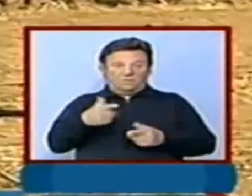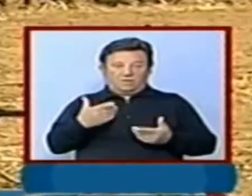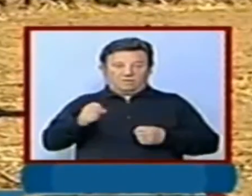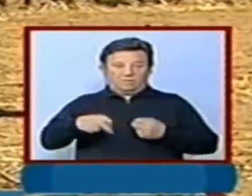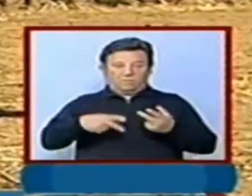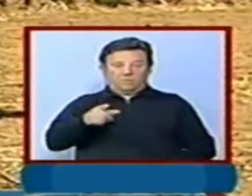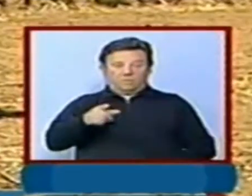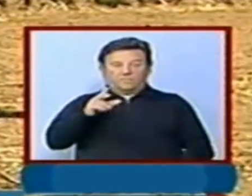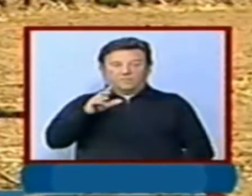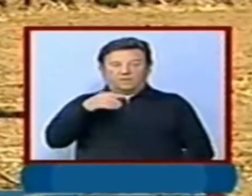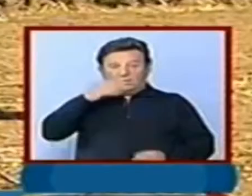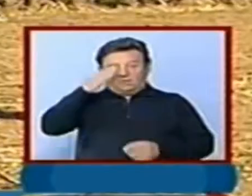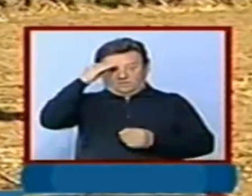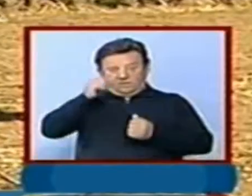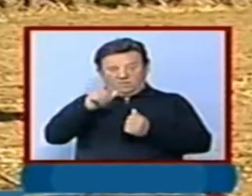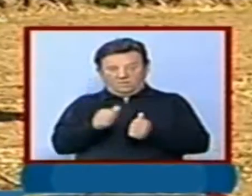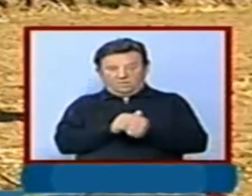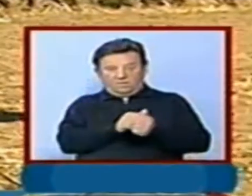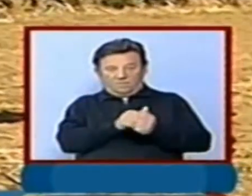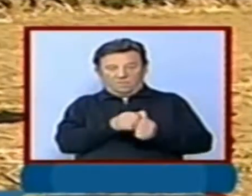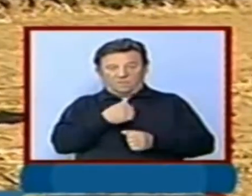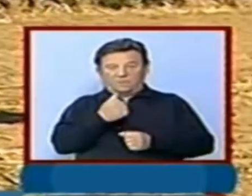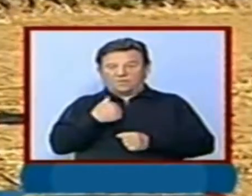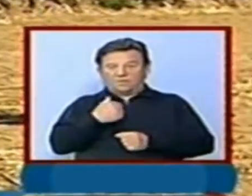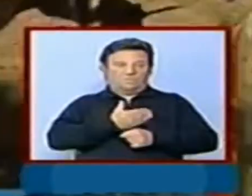moda, que é o coaching.